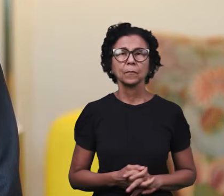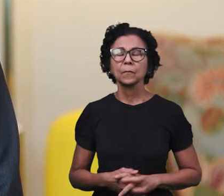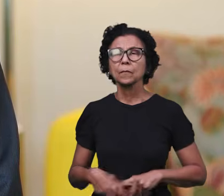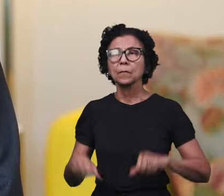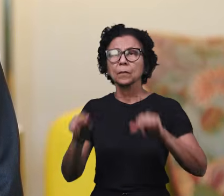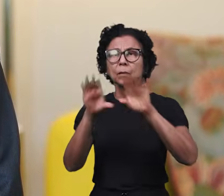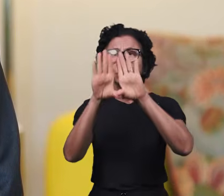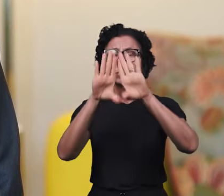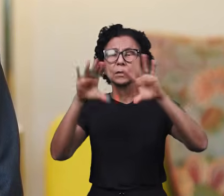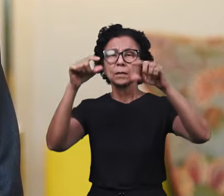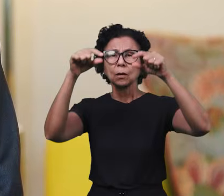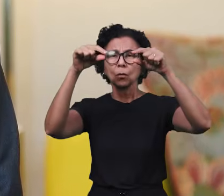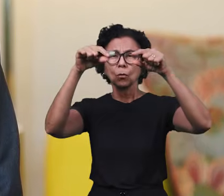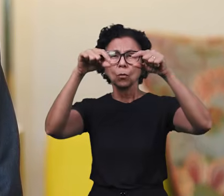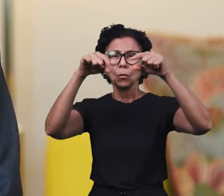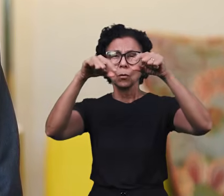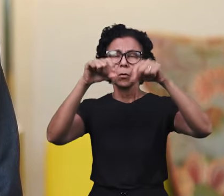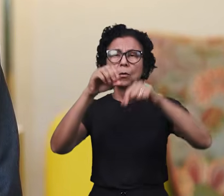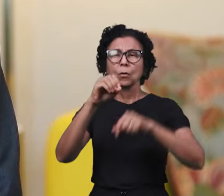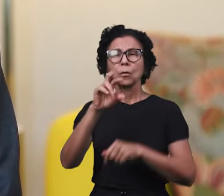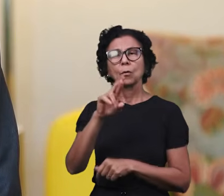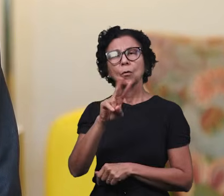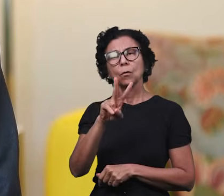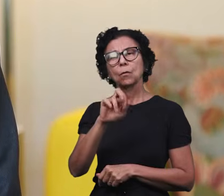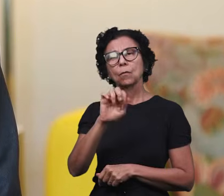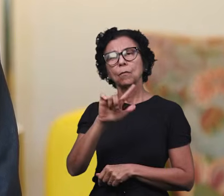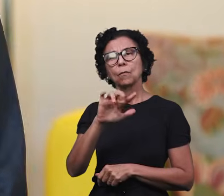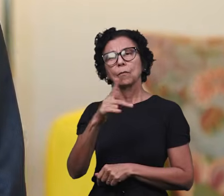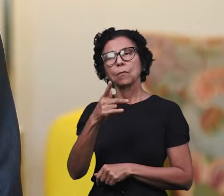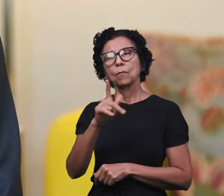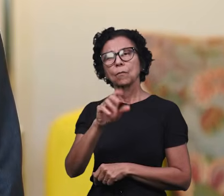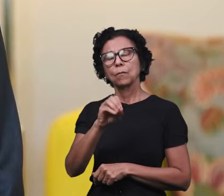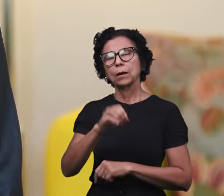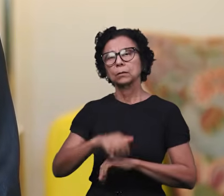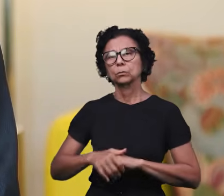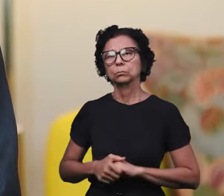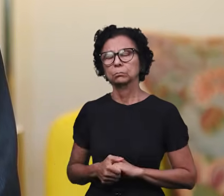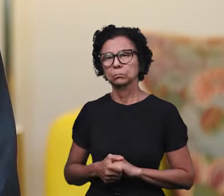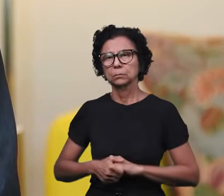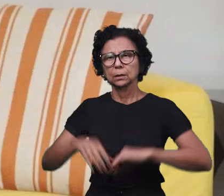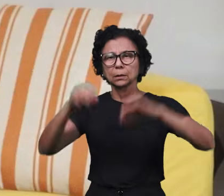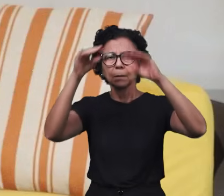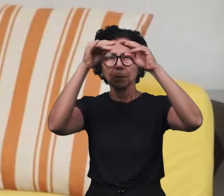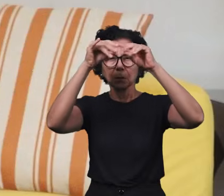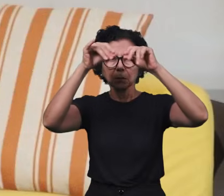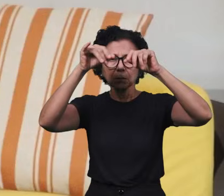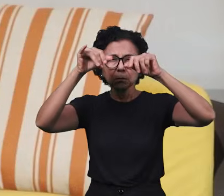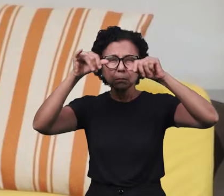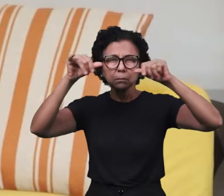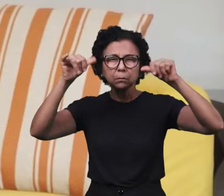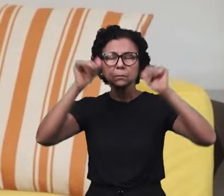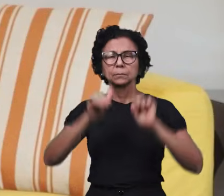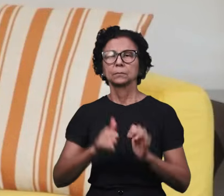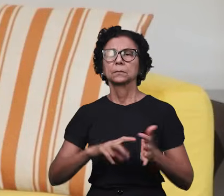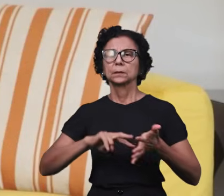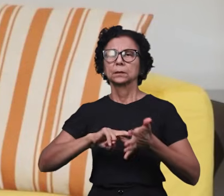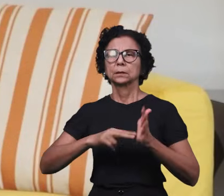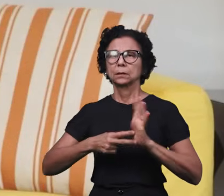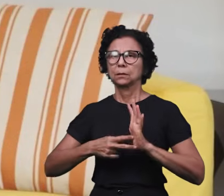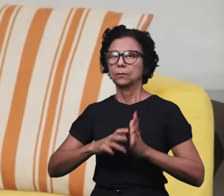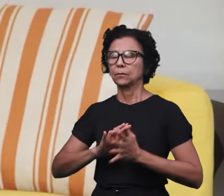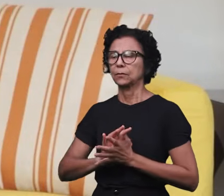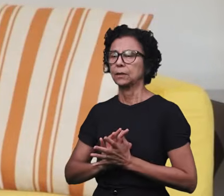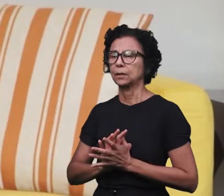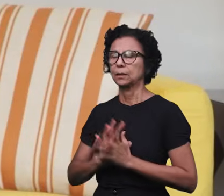céus, que seria o orvalho dos céus. Deus te deu o orvalho dos céus. Apontando para a bênção do derramar do Espírito